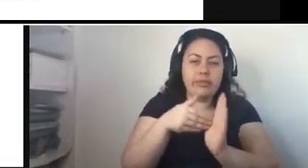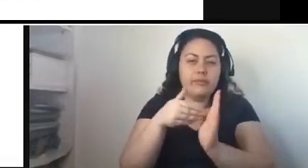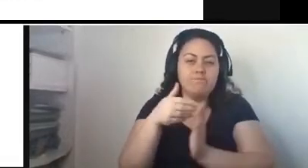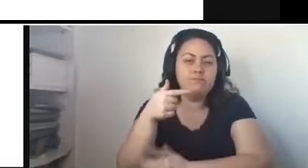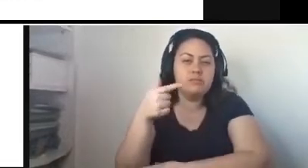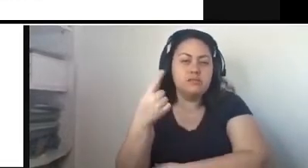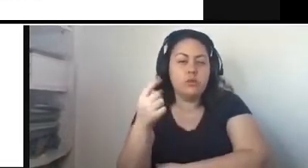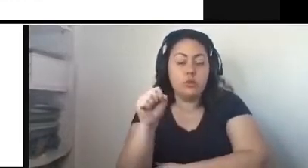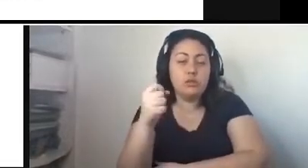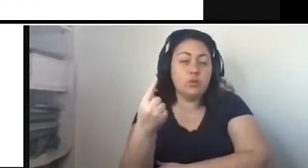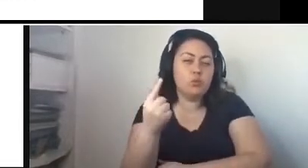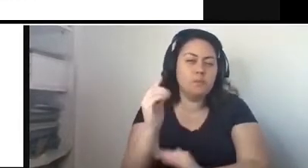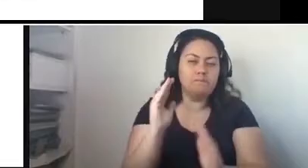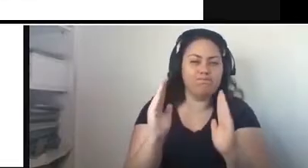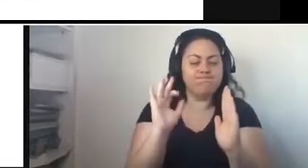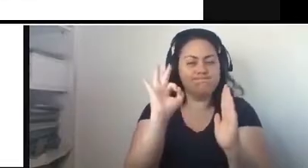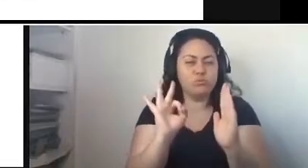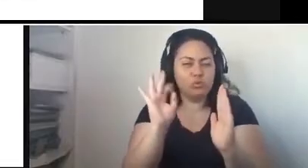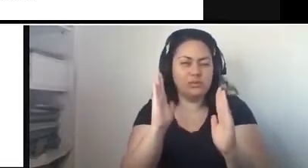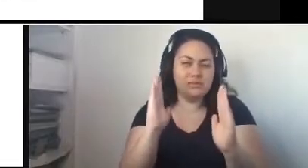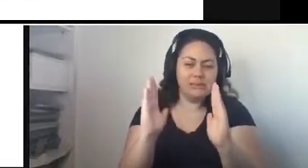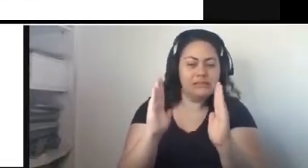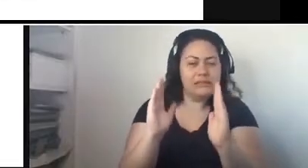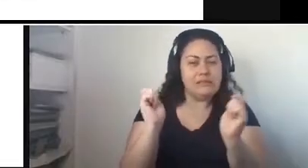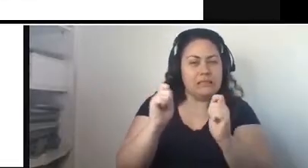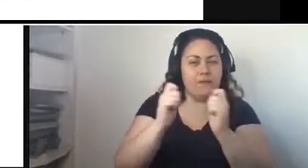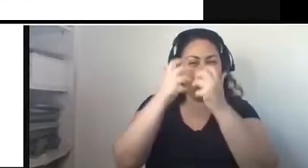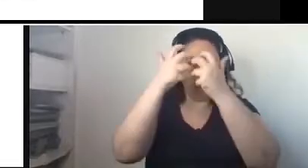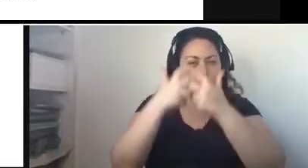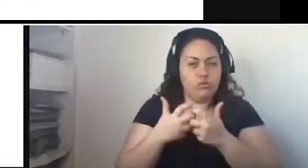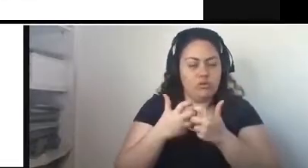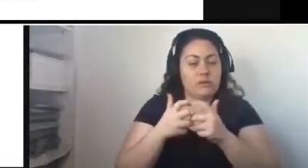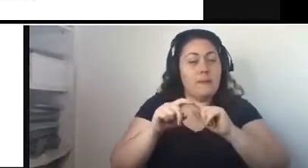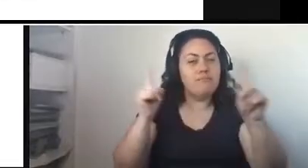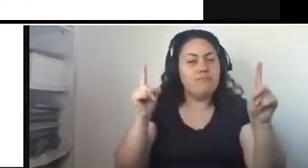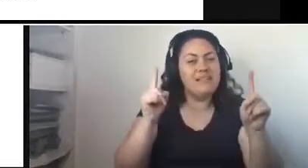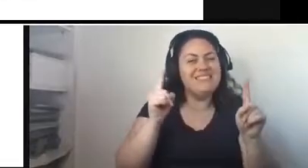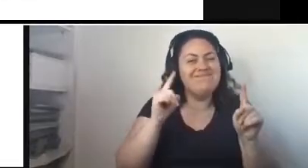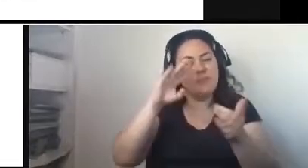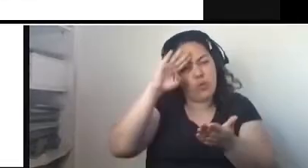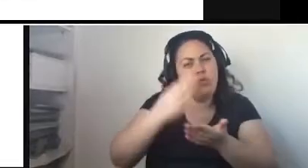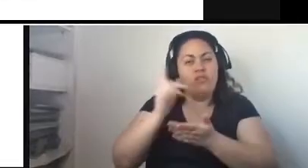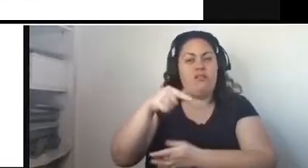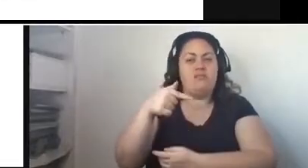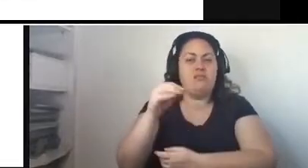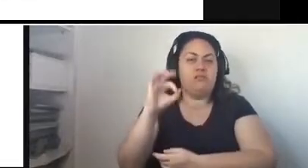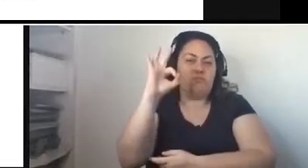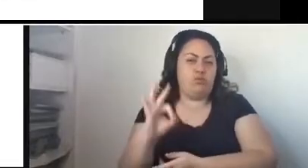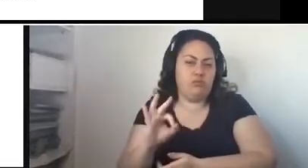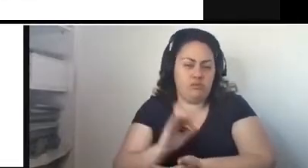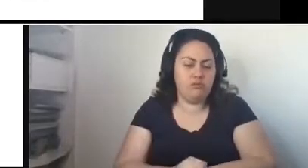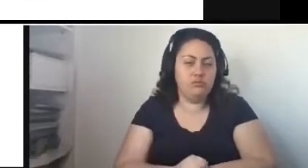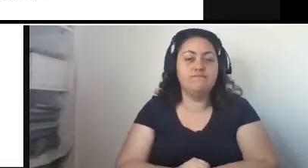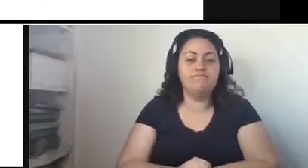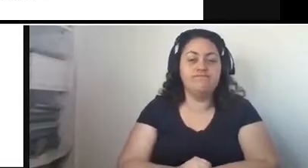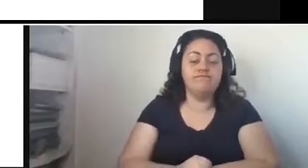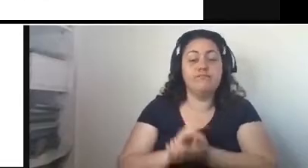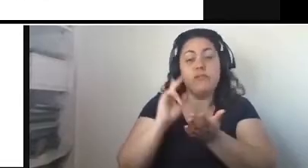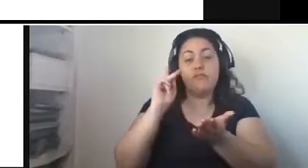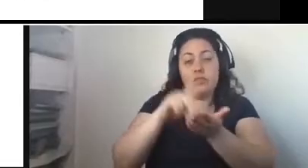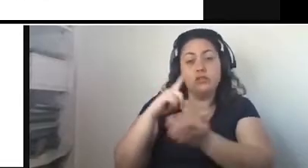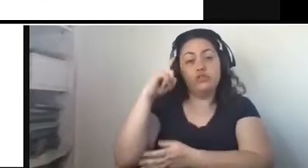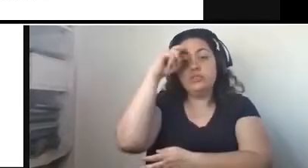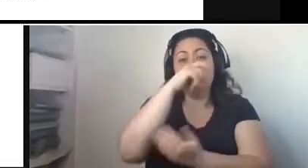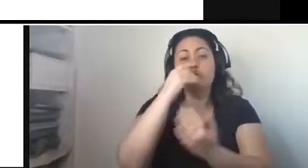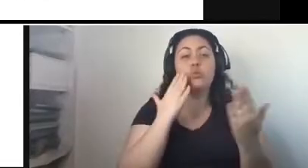desses, nesse nível aí, a eficácia, mas mais provável no 70%. É bem verdade que é difícil essa comparação entre